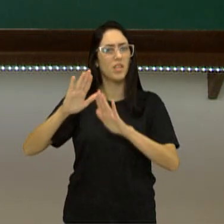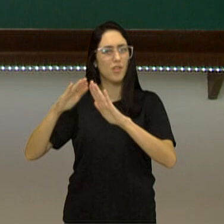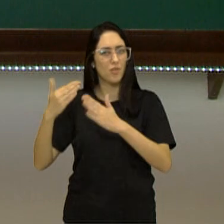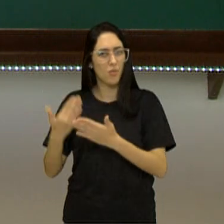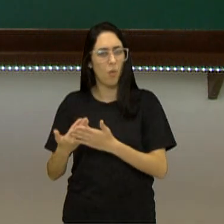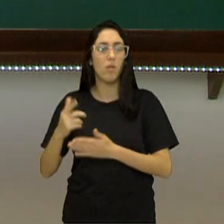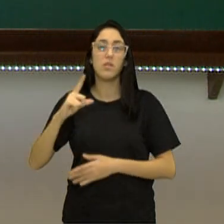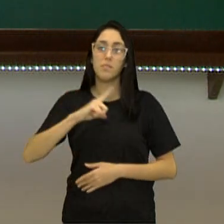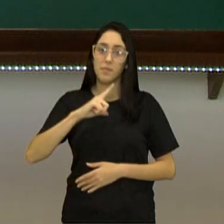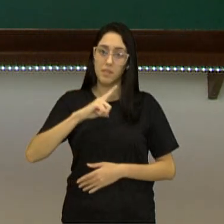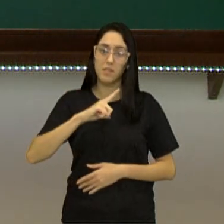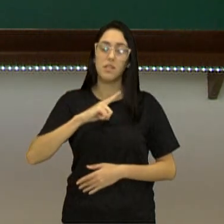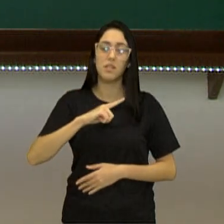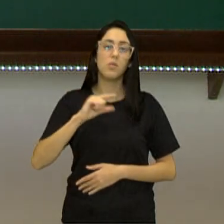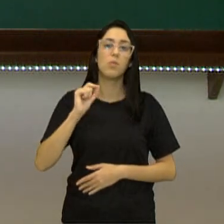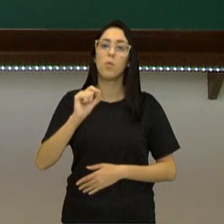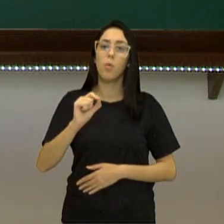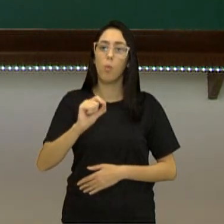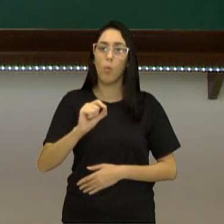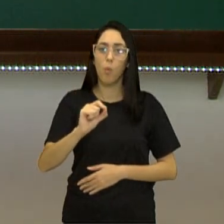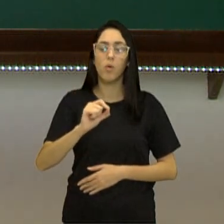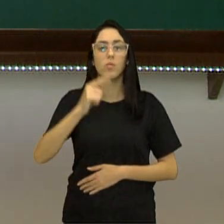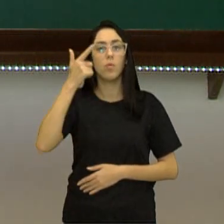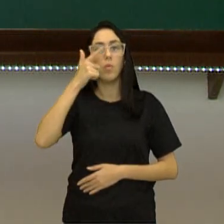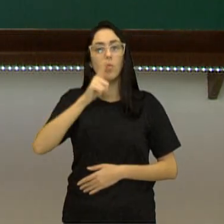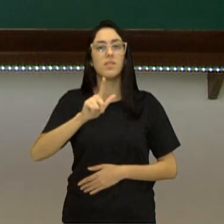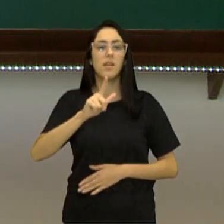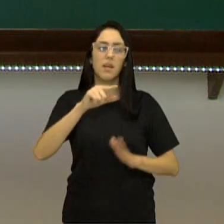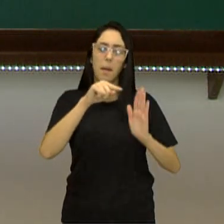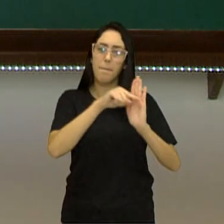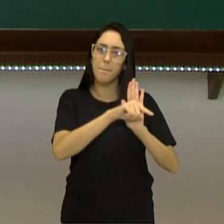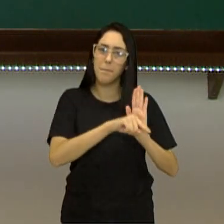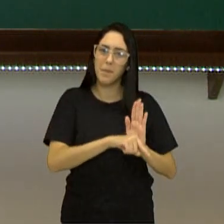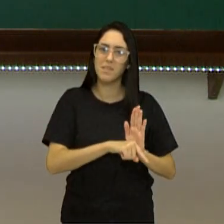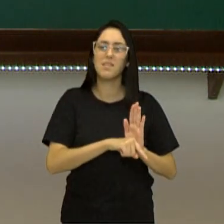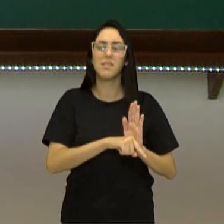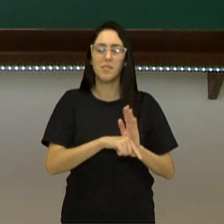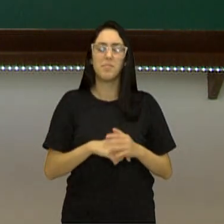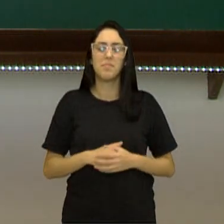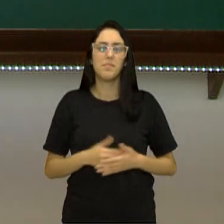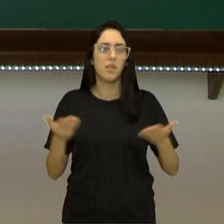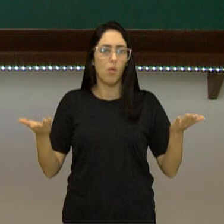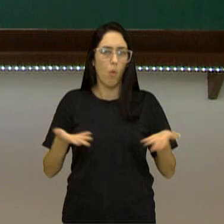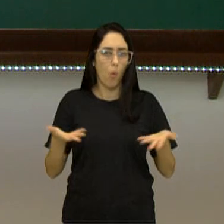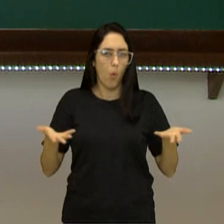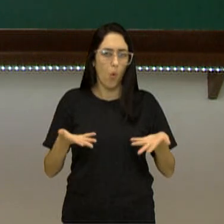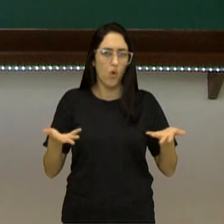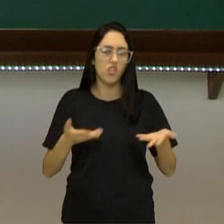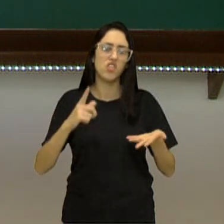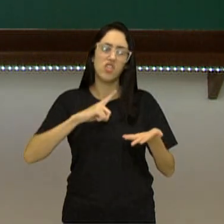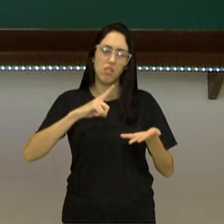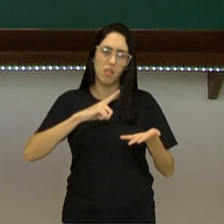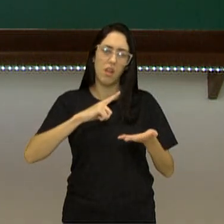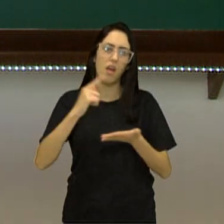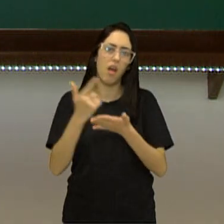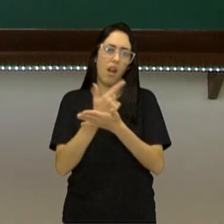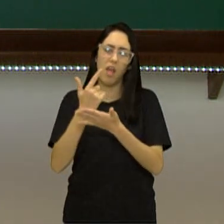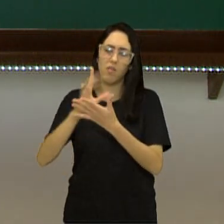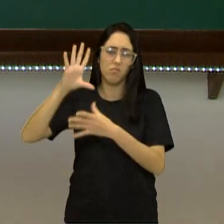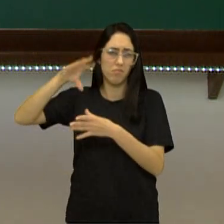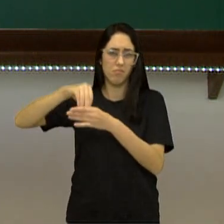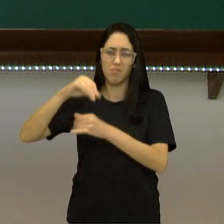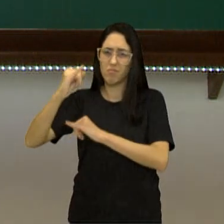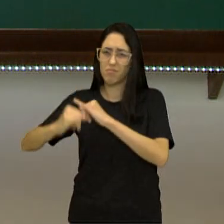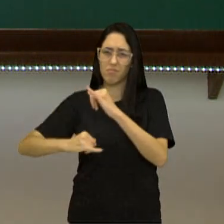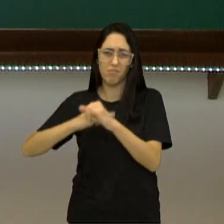nós temos para fazer essa pesquisa, consulta. Hoje em dia já temos as enciclopédias online, que você